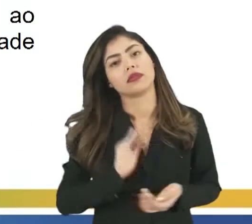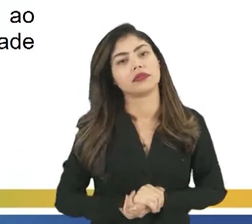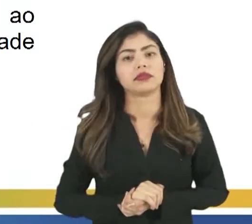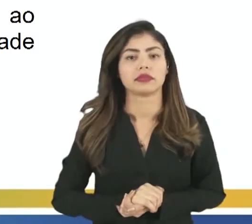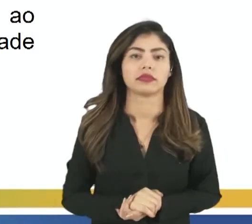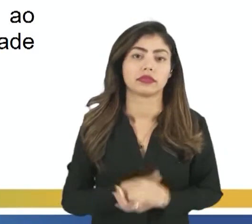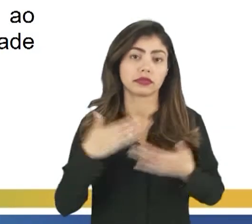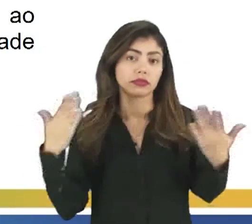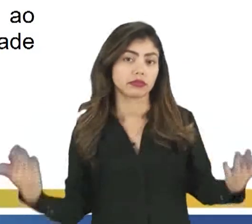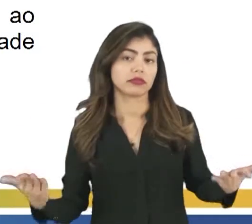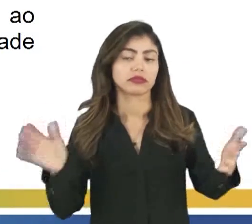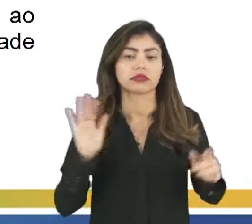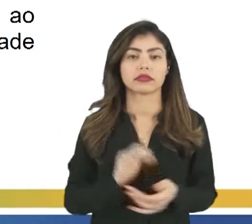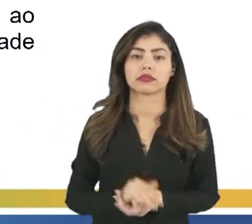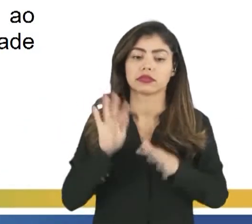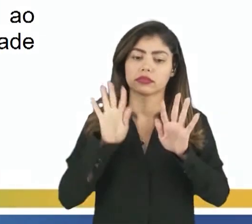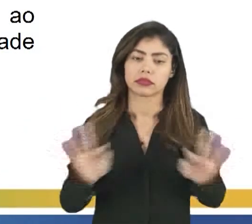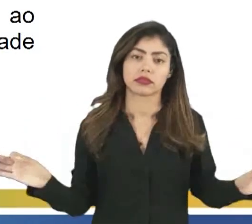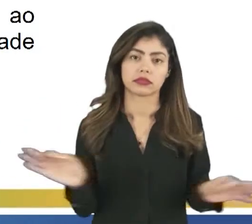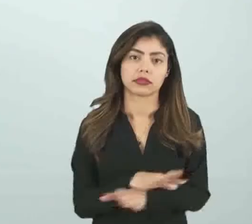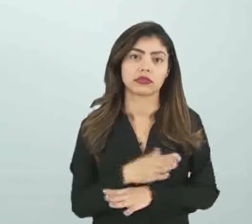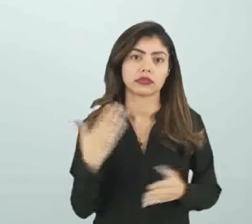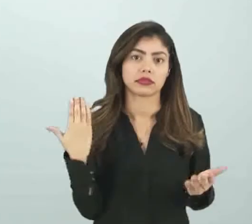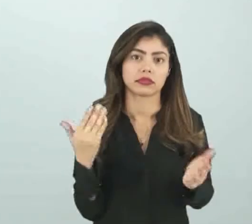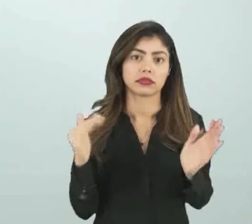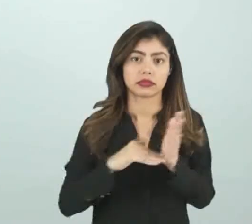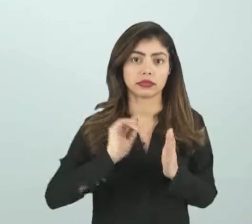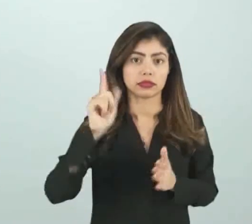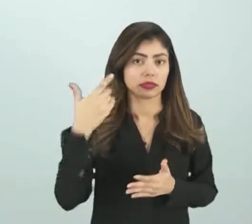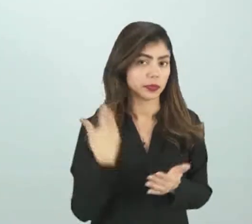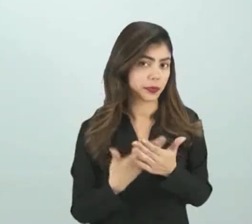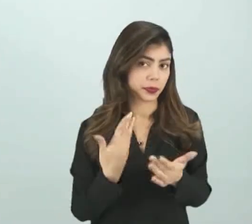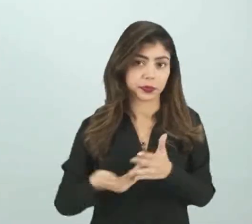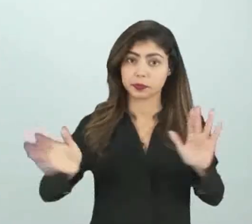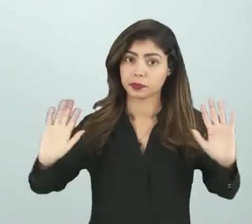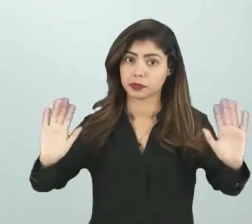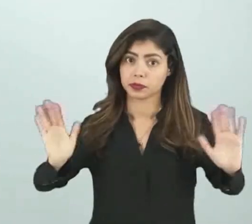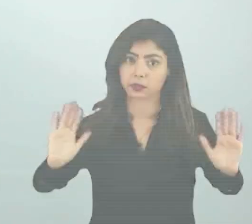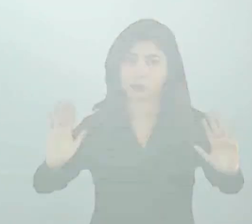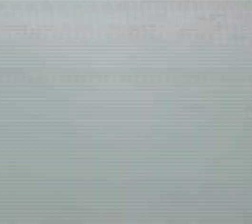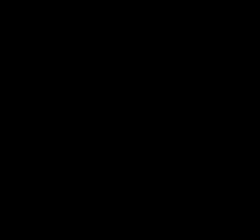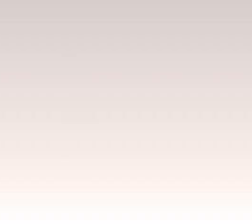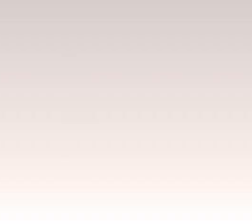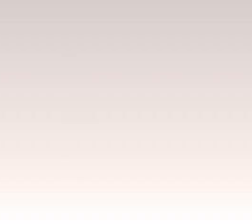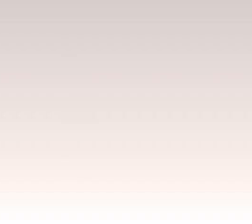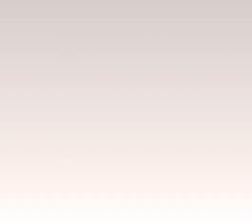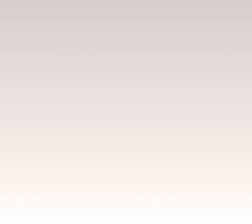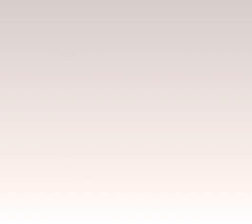www.educ.ci.ac.gov.br. Então, nós ficamos por aqui e até a próxima aula.